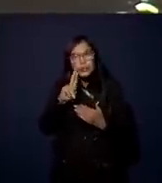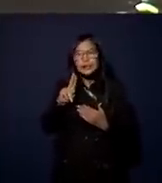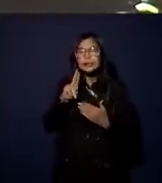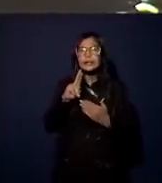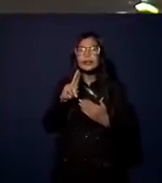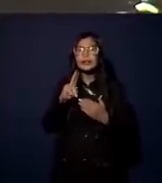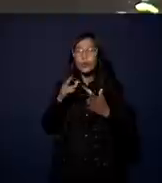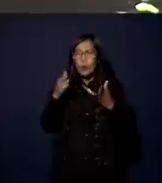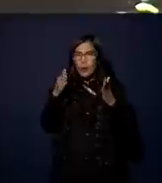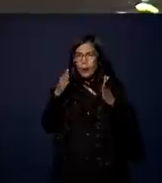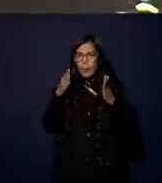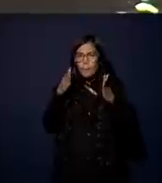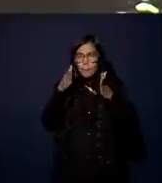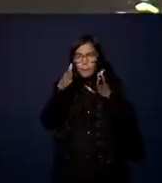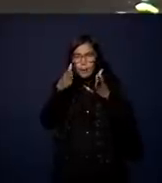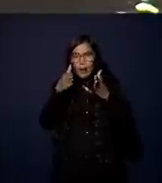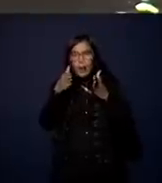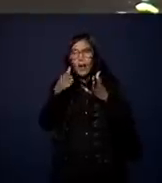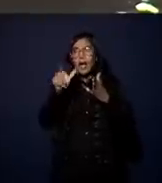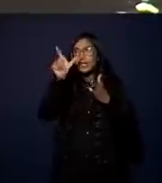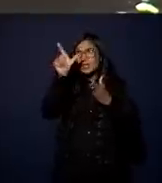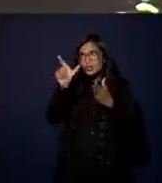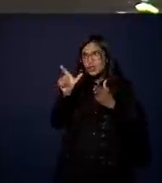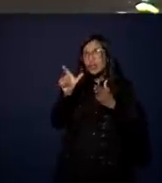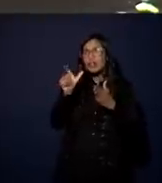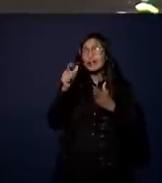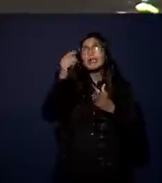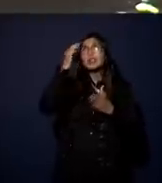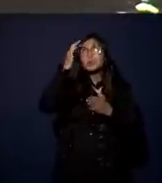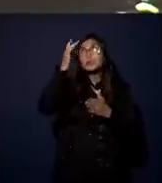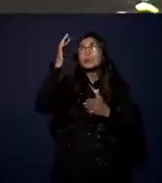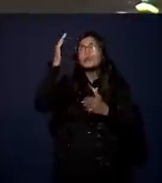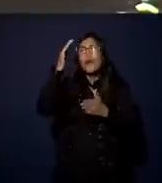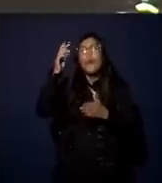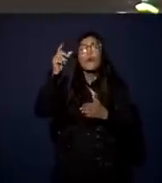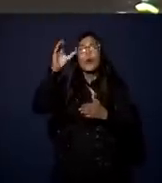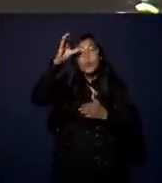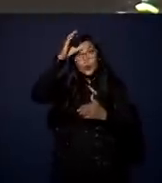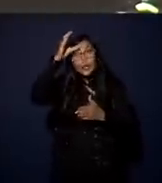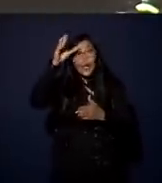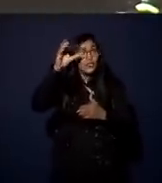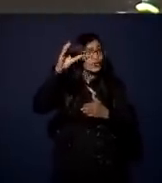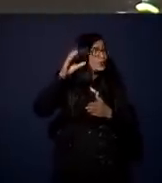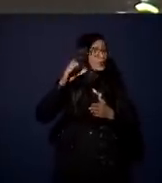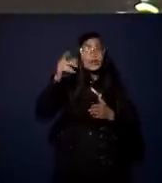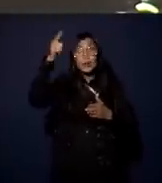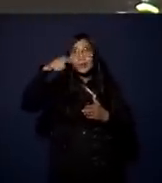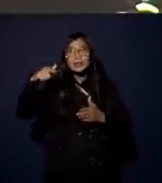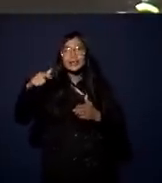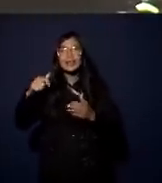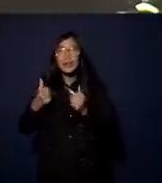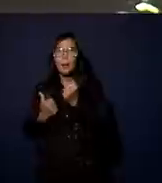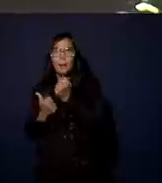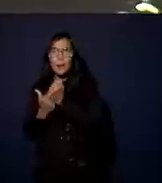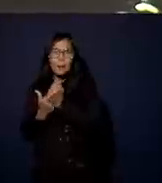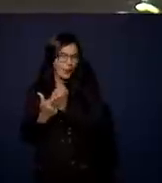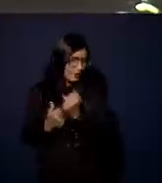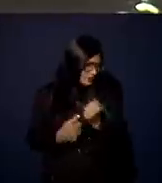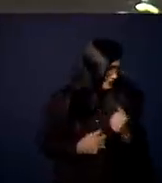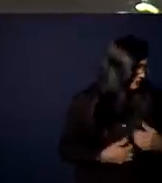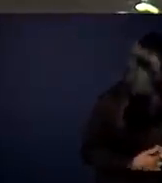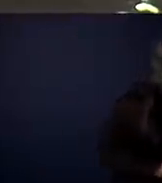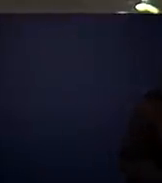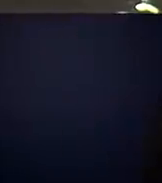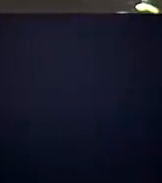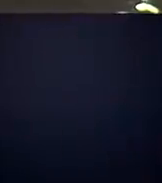cada vez mais havia a serviço de realizar o sonho dos consumidores que não é só o consumidor final que é o César também O César é